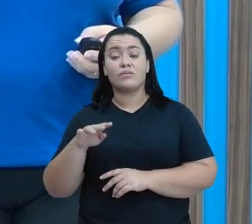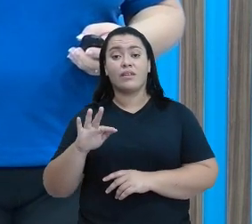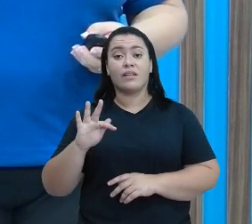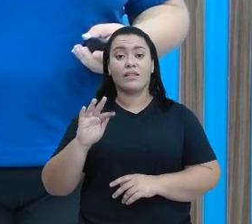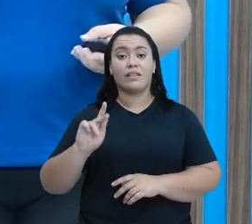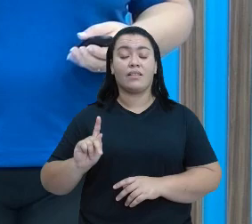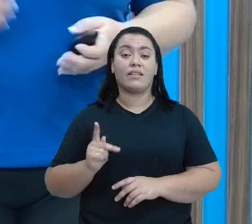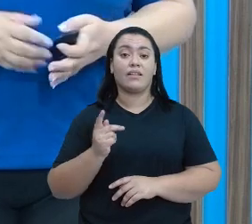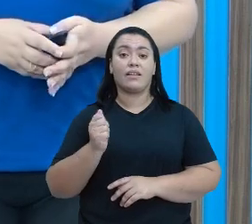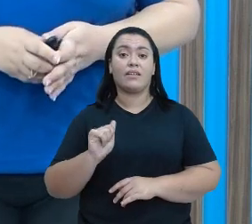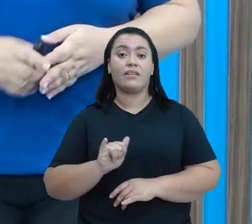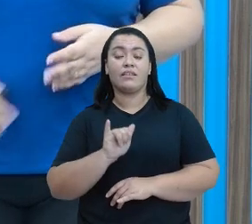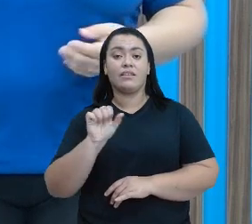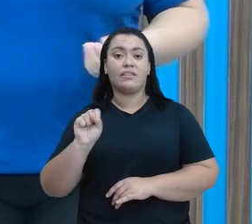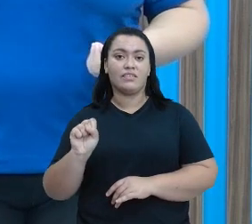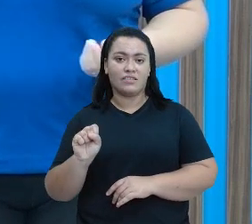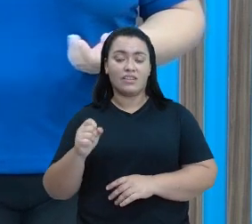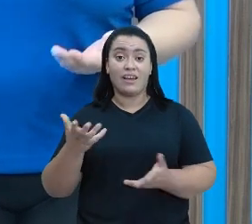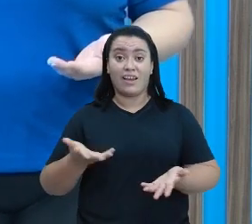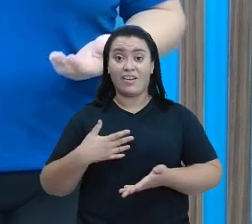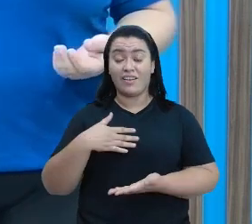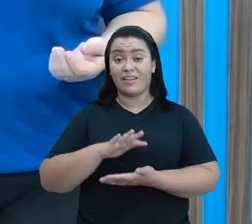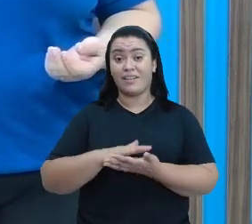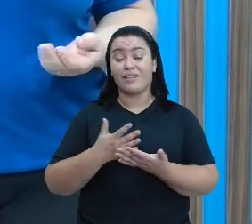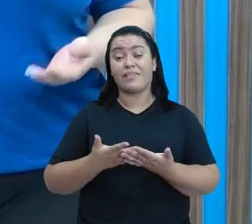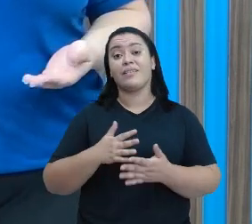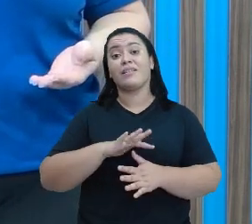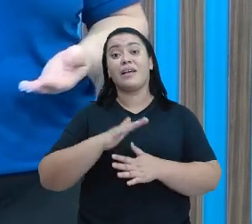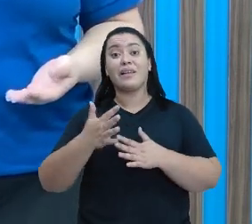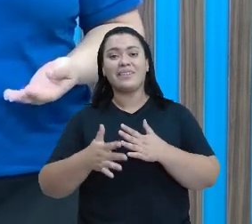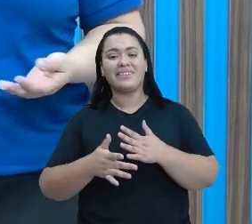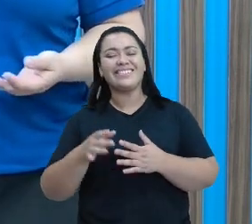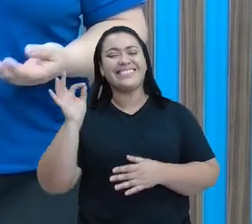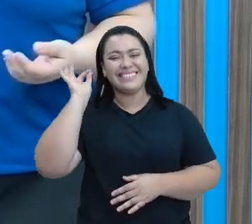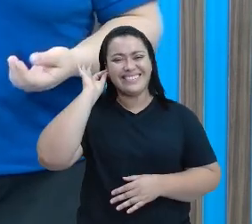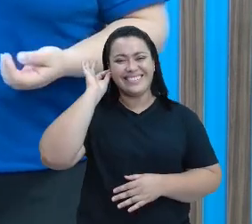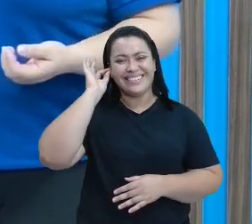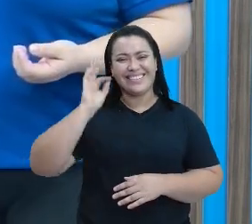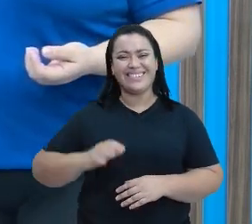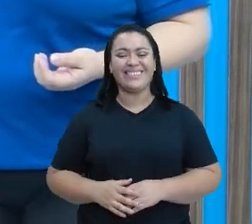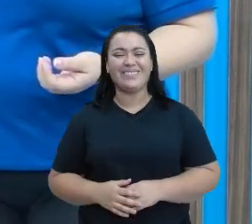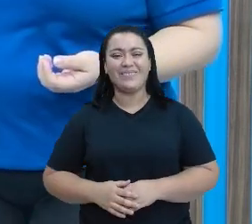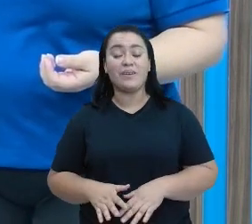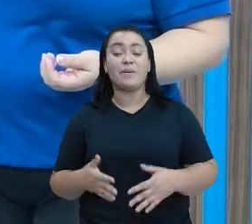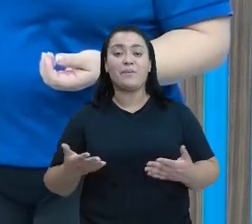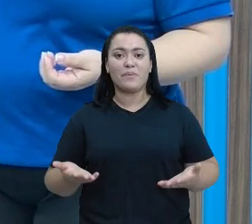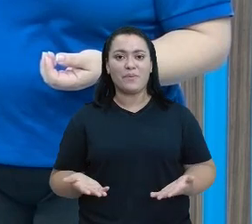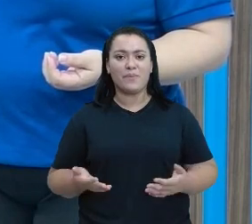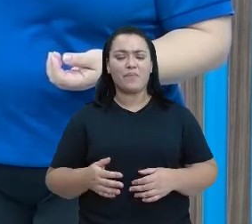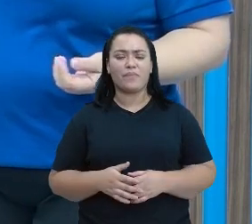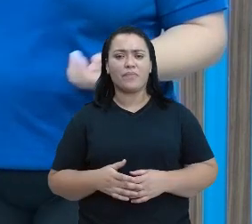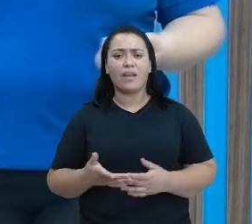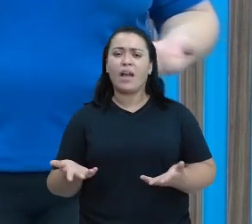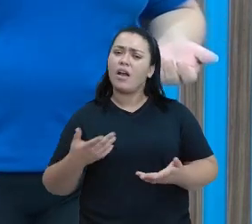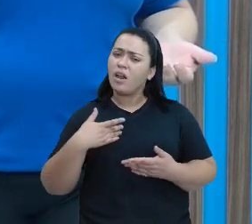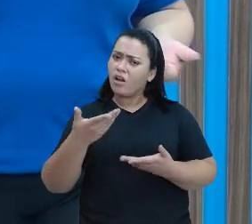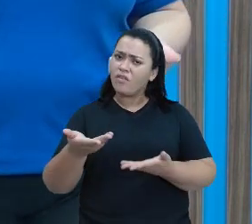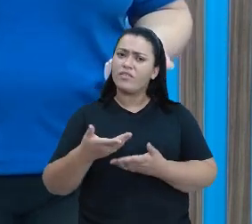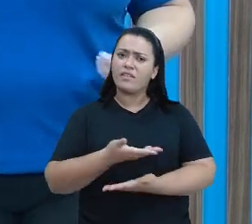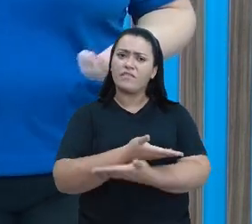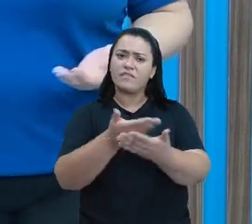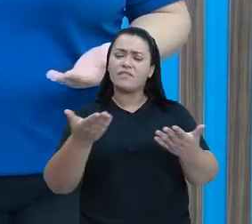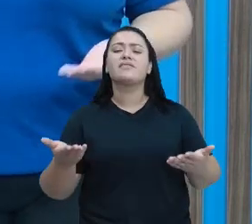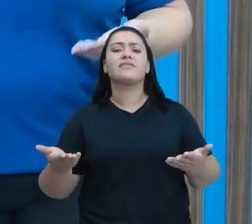sinal. Hoje nós estamos com a intérprete de Libras, Gisela. Bom, eu queria também